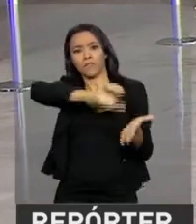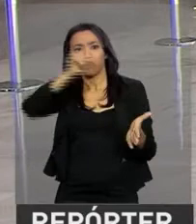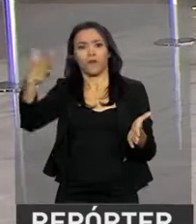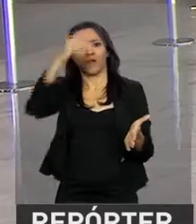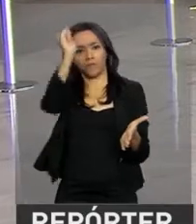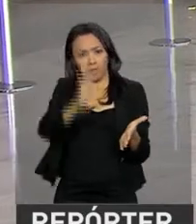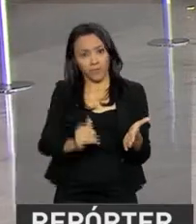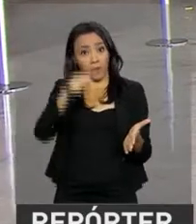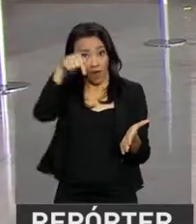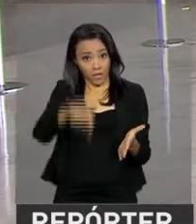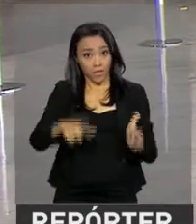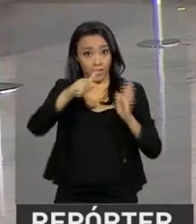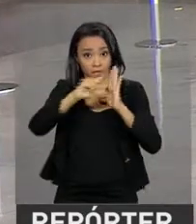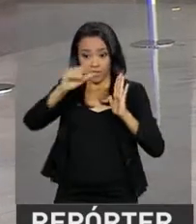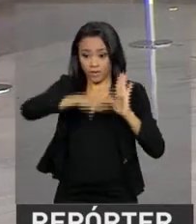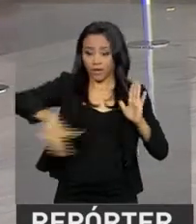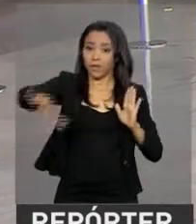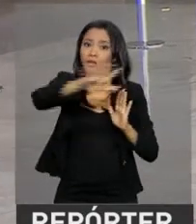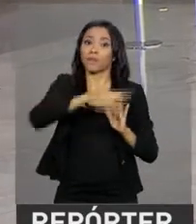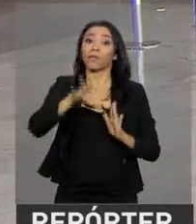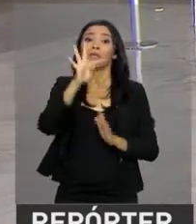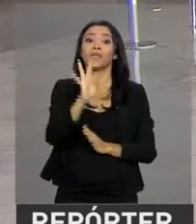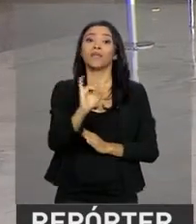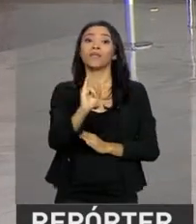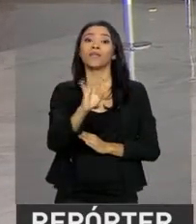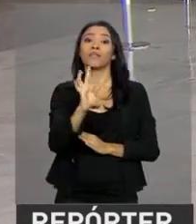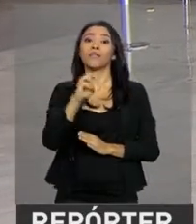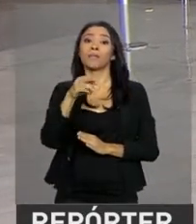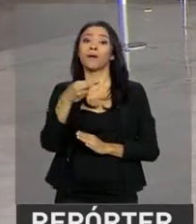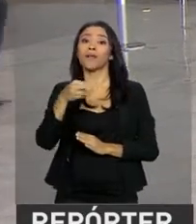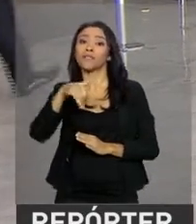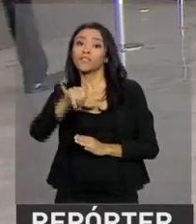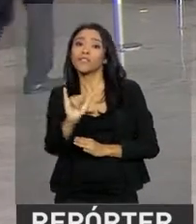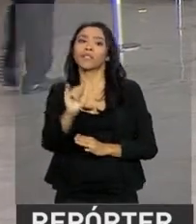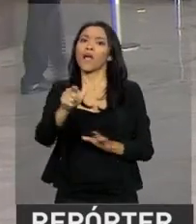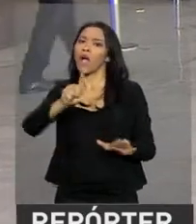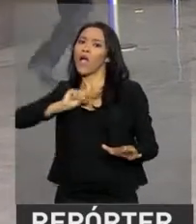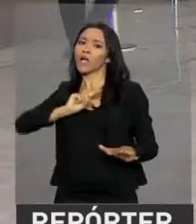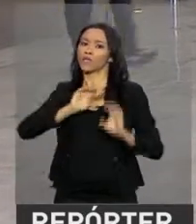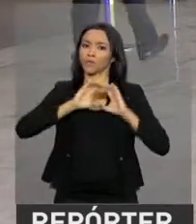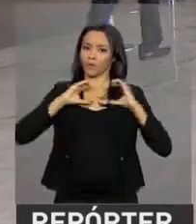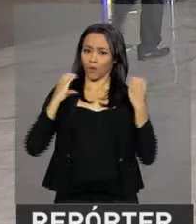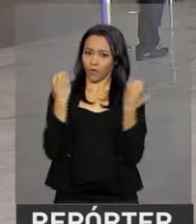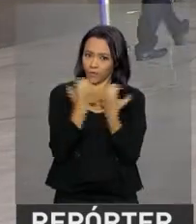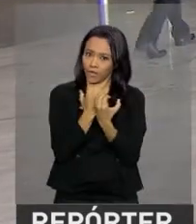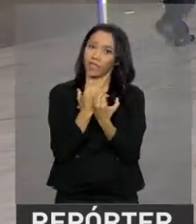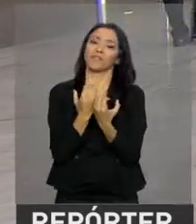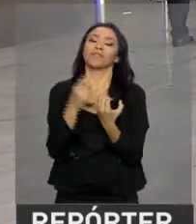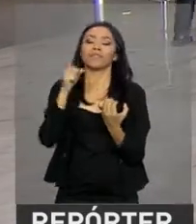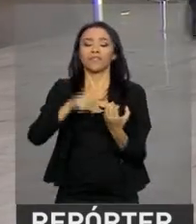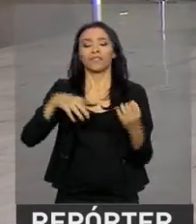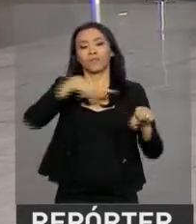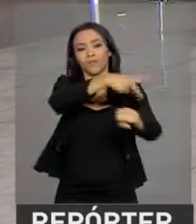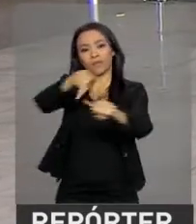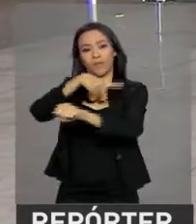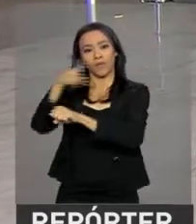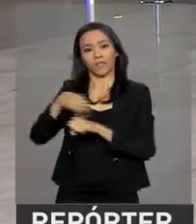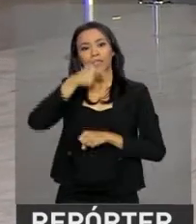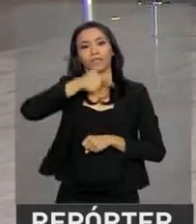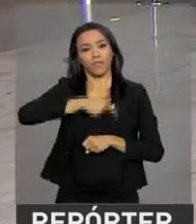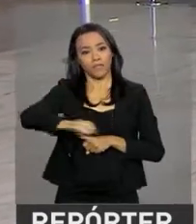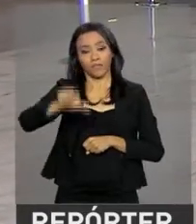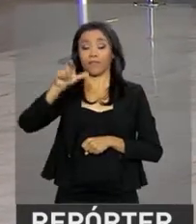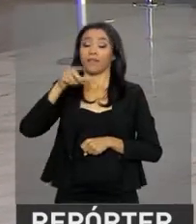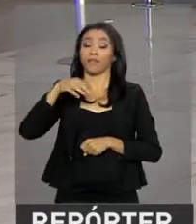manhã e também no início da tarde, antes do início da conferência da Comunidade dos Países de Língua Portuguesa, a